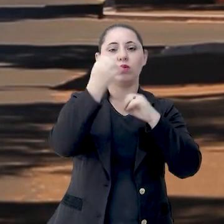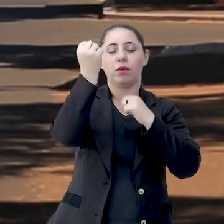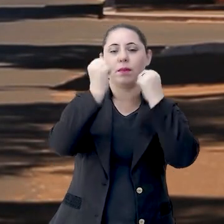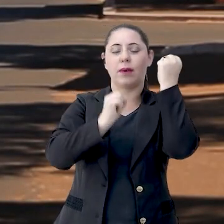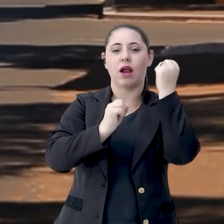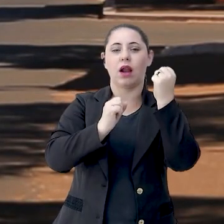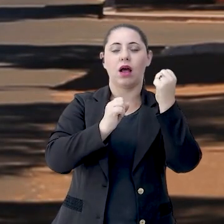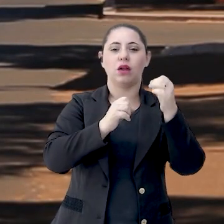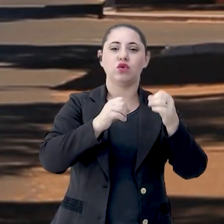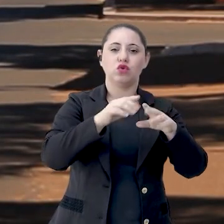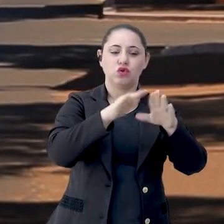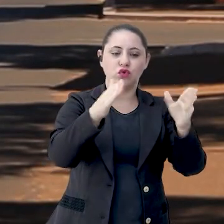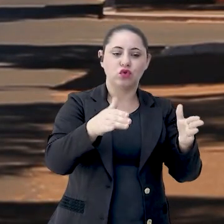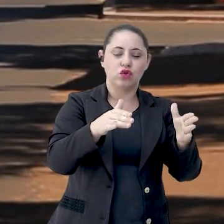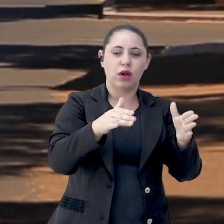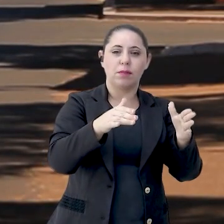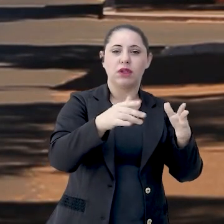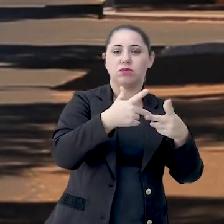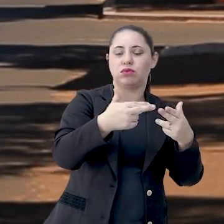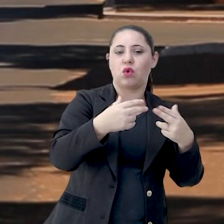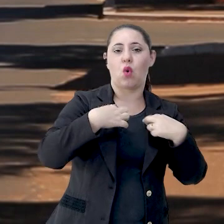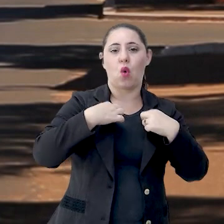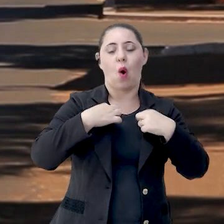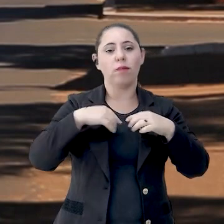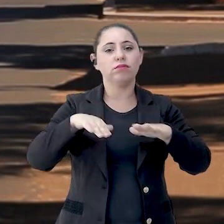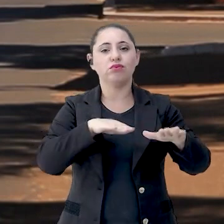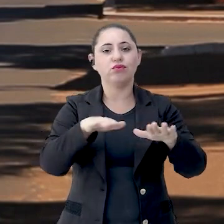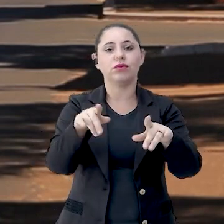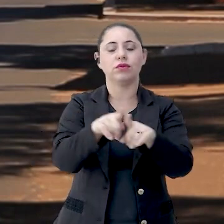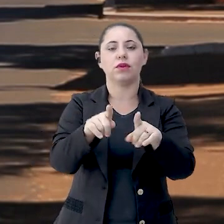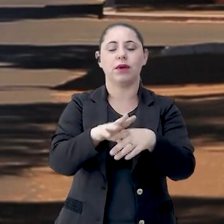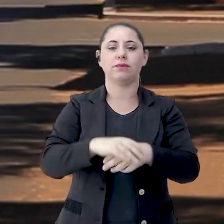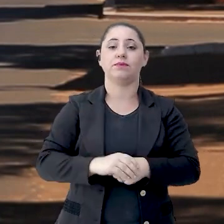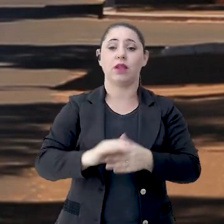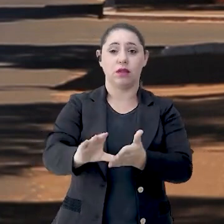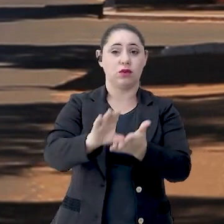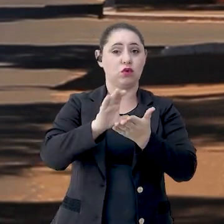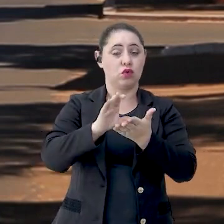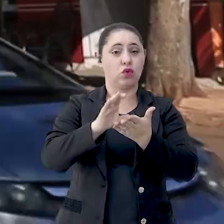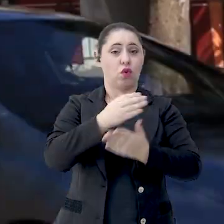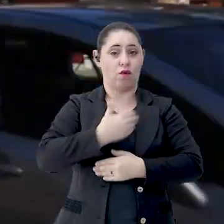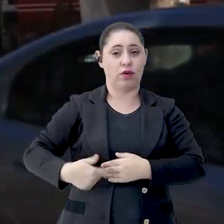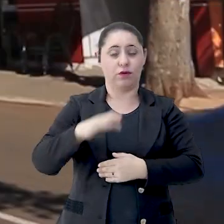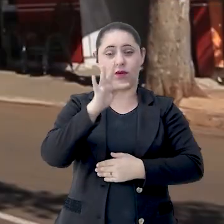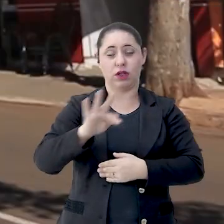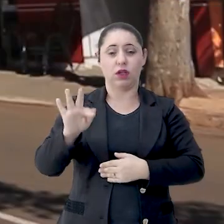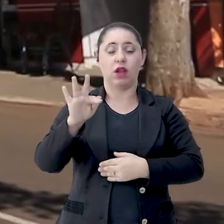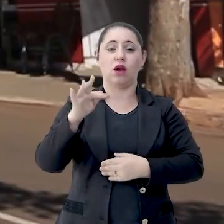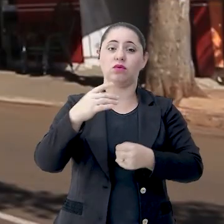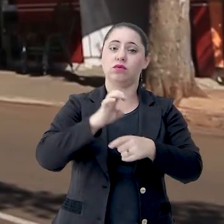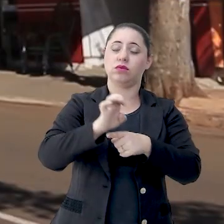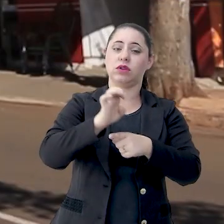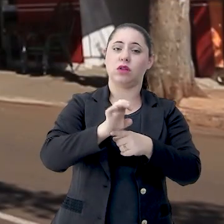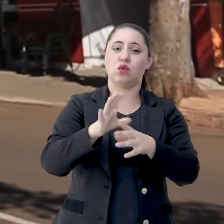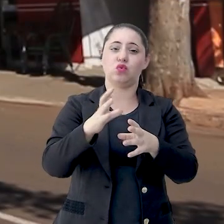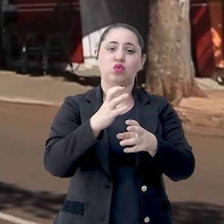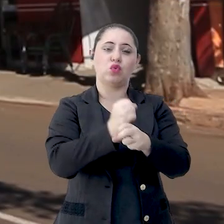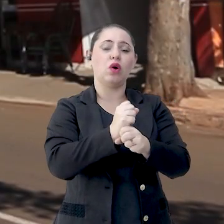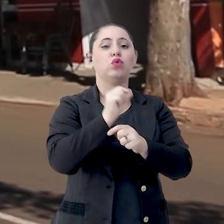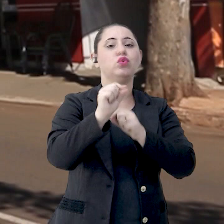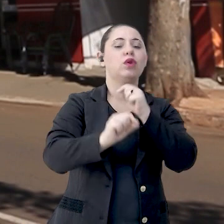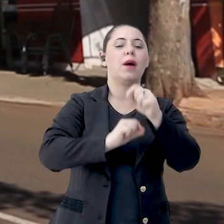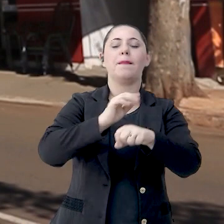demandas da sociedade é o recapeamento de diversas ruas e avenidas do município. O investimento custou mais